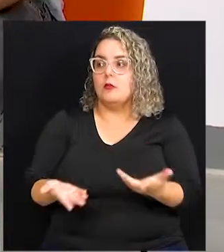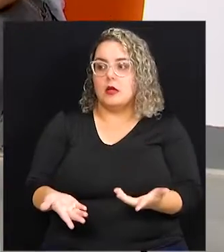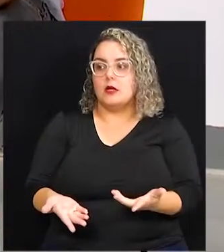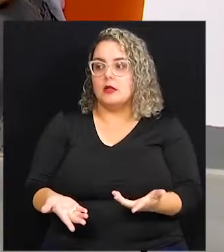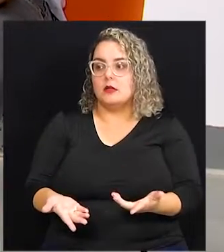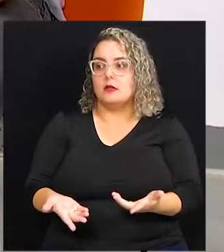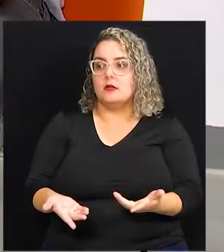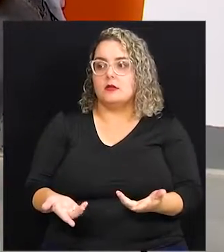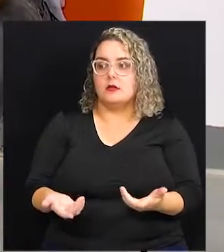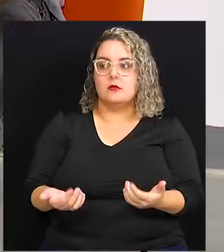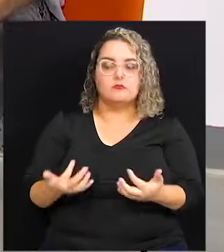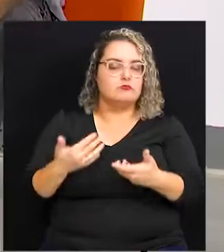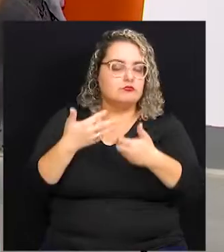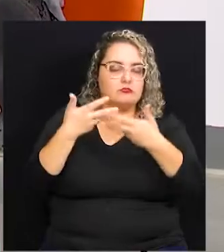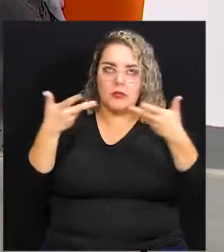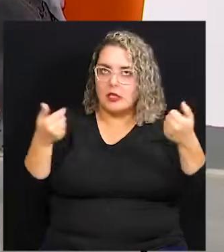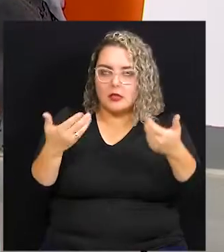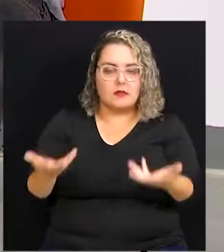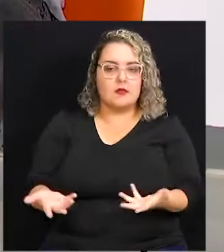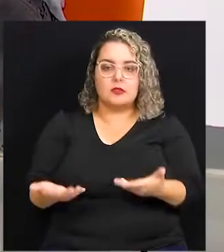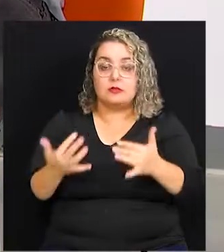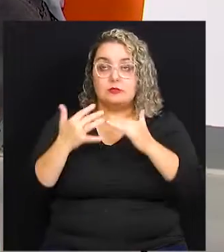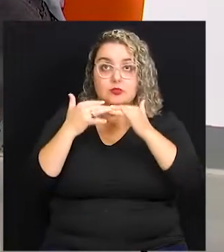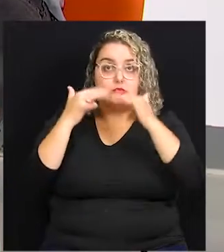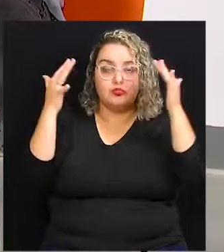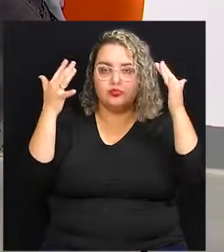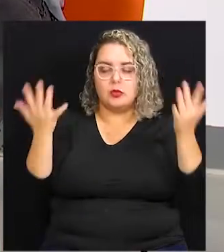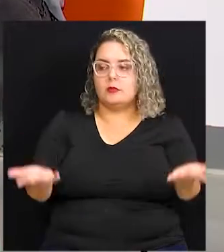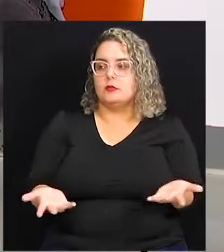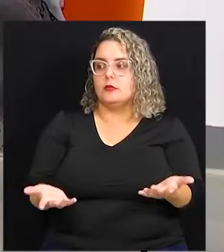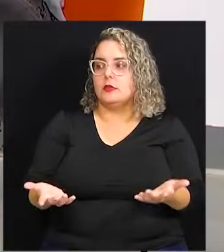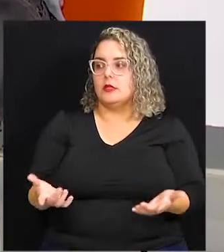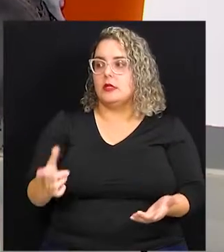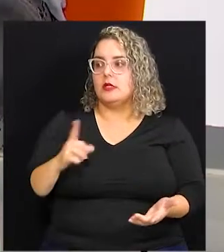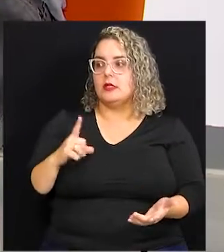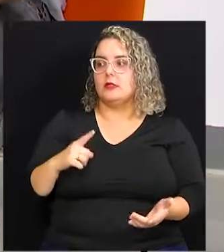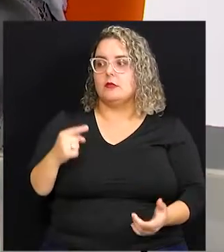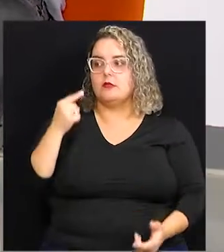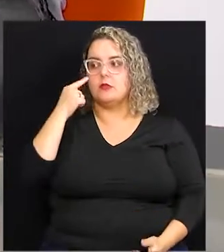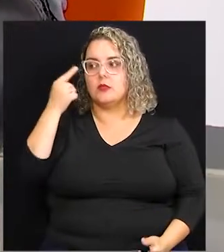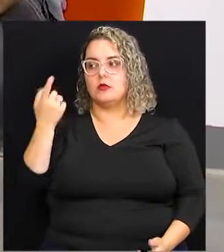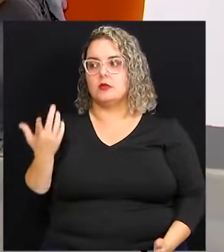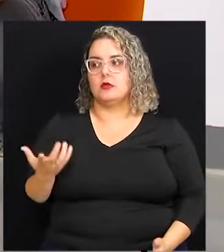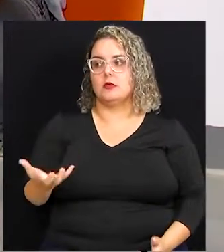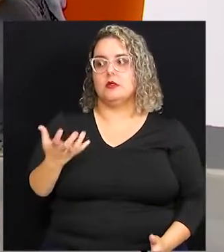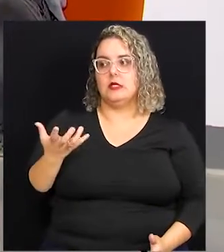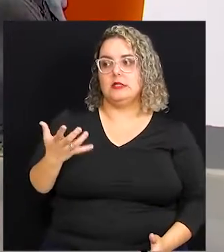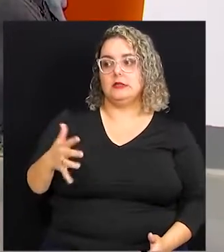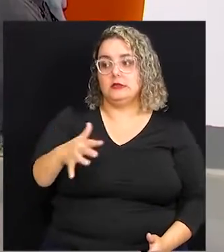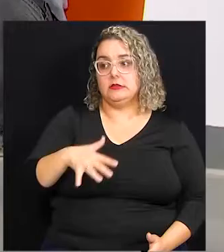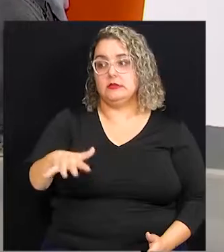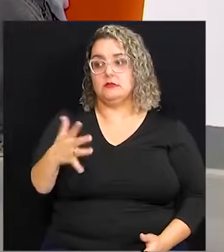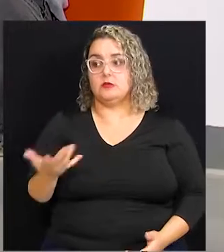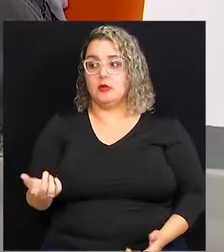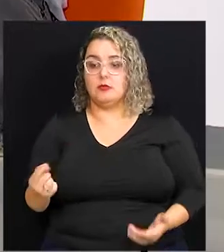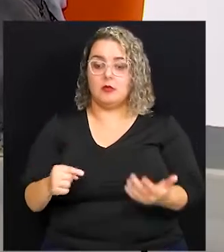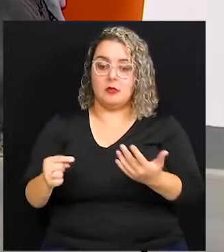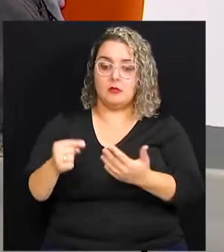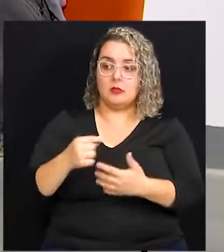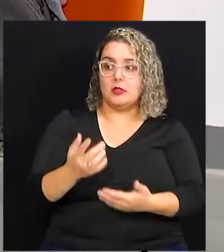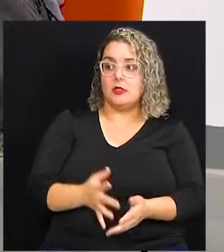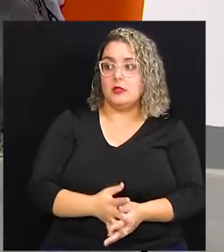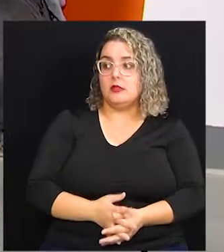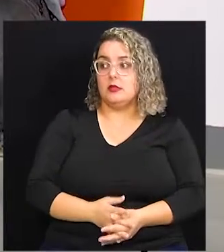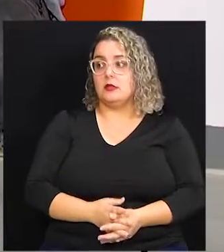que vai ser é algo brilhante, algo muito bacana de se fazer. Mas tem alguma coisa que você pensa, puxa vida, eu gostaria de trabalhar com